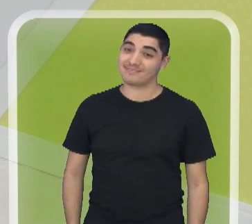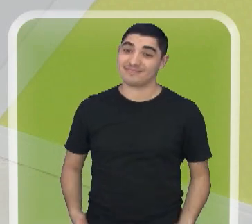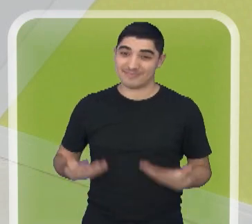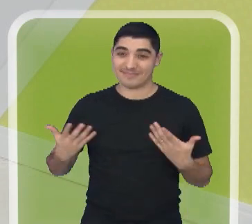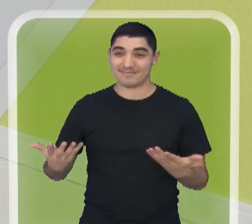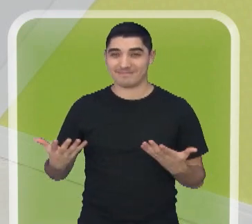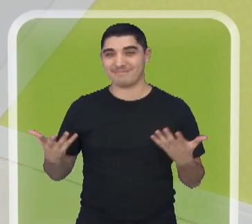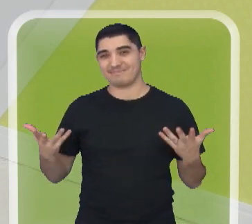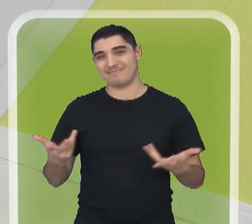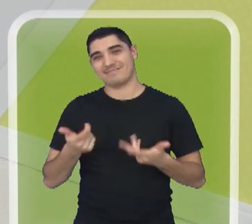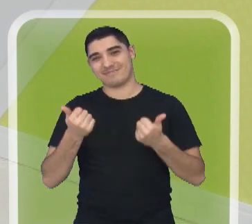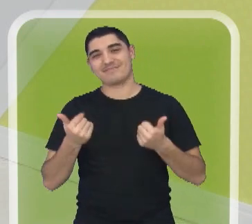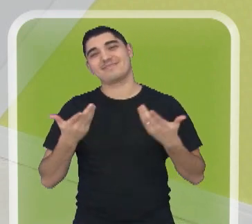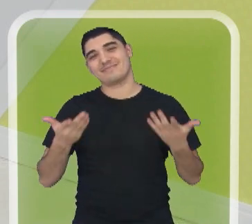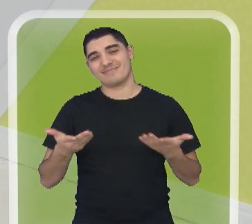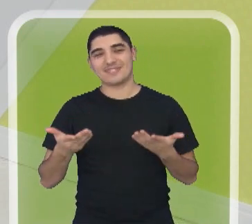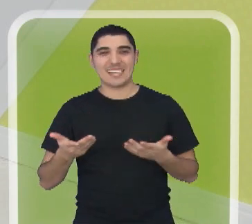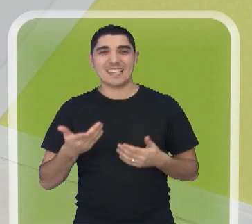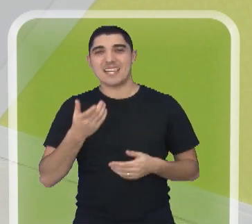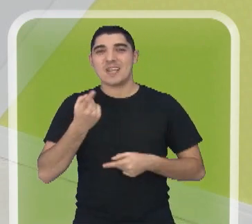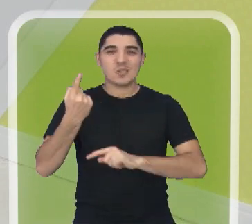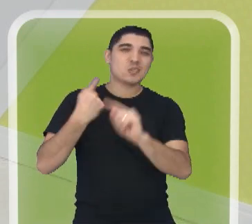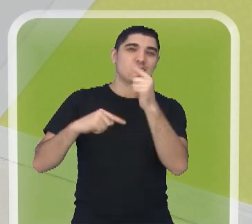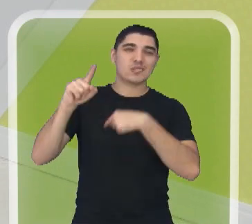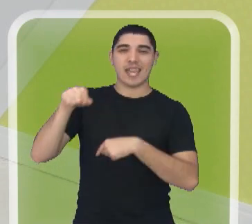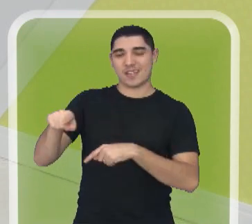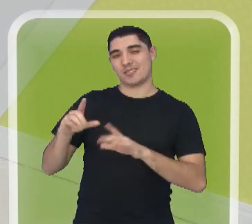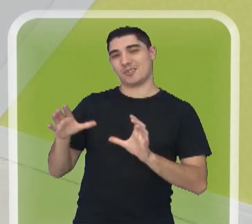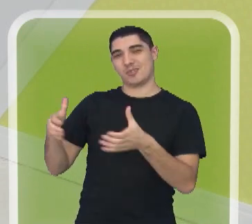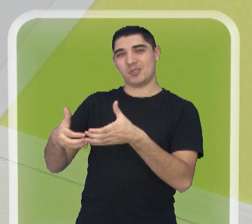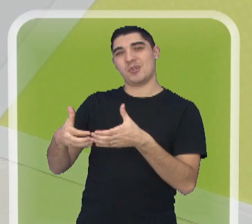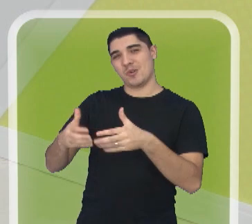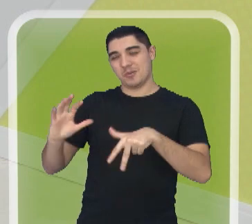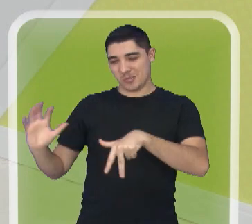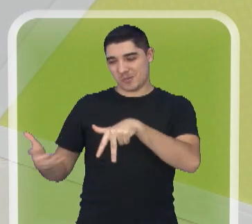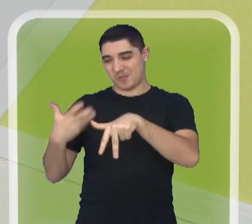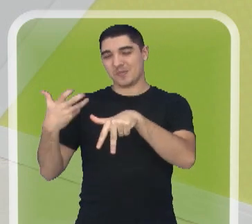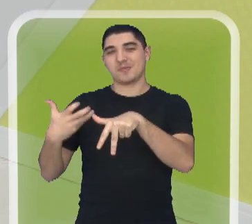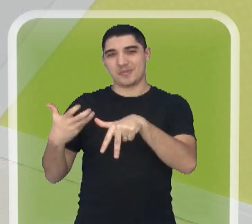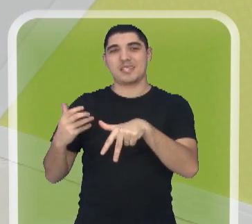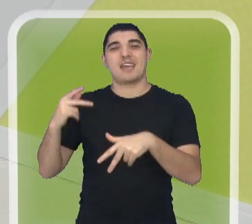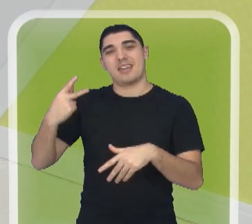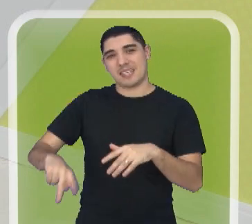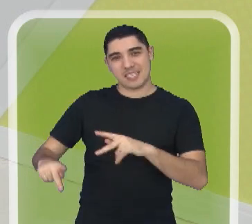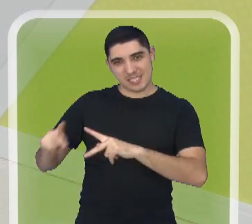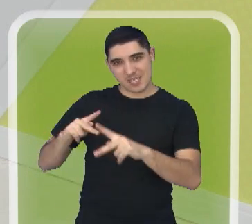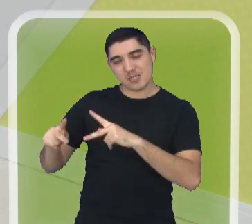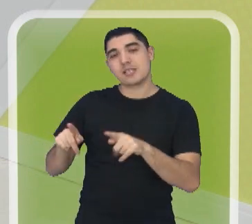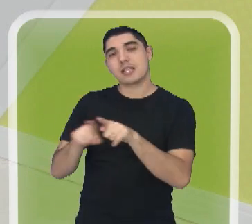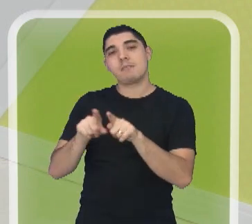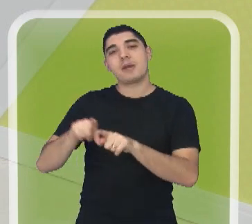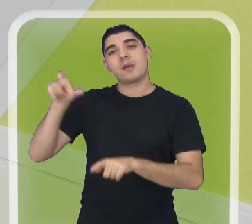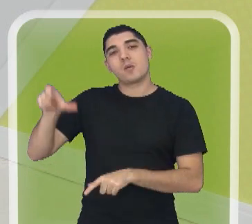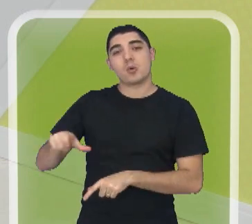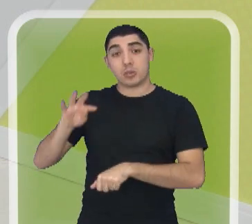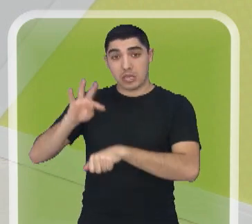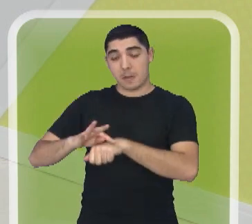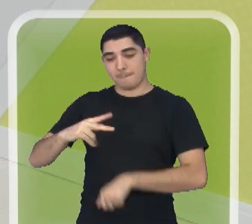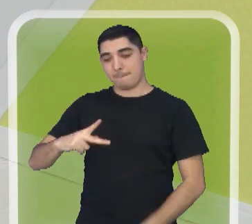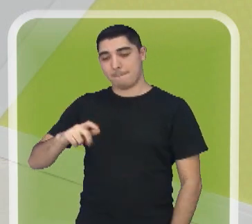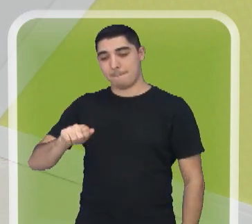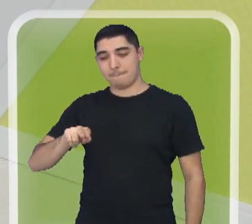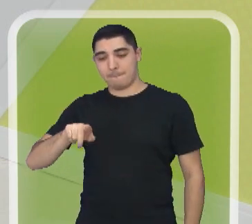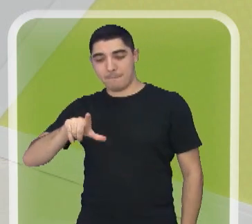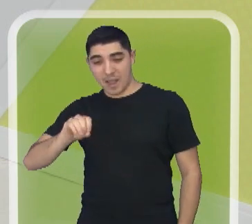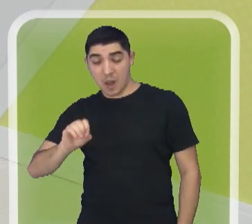Que beleza. Então tá bom, sucesso aí pro São José, pro Tigre do Vale, também pro nosso querido Paulo Campos, se ele permanecer no Tigre,